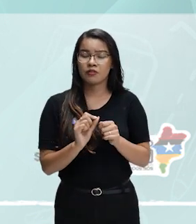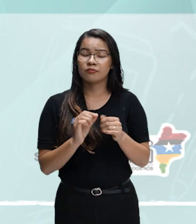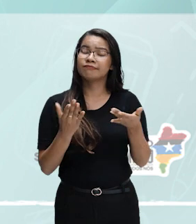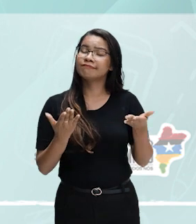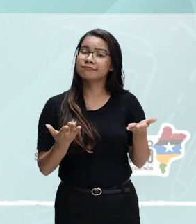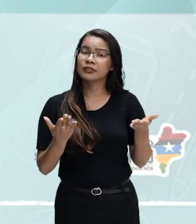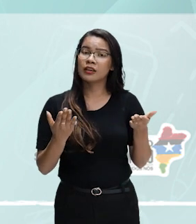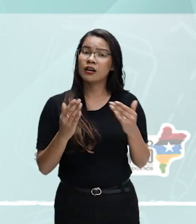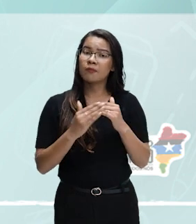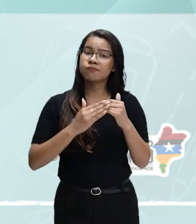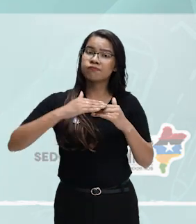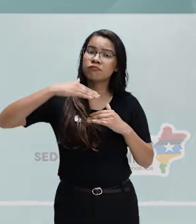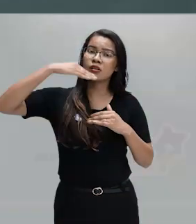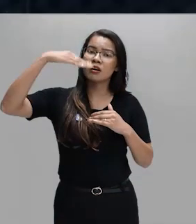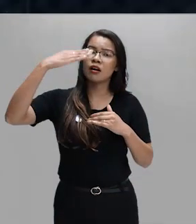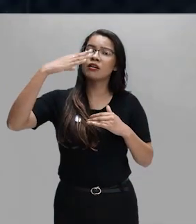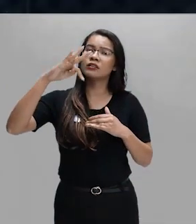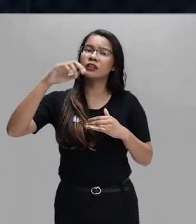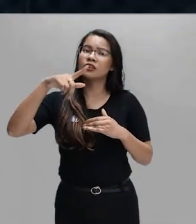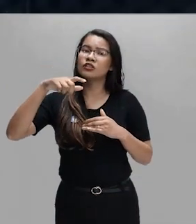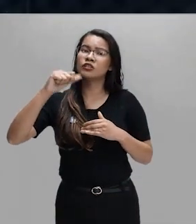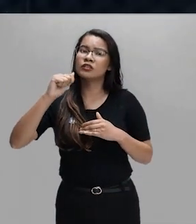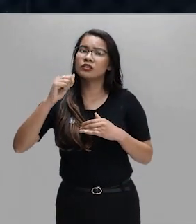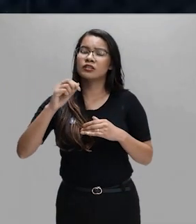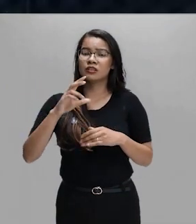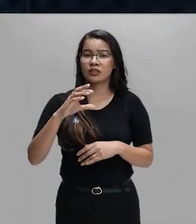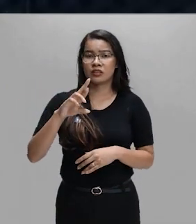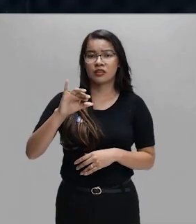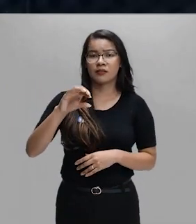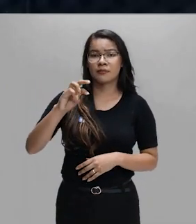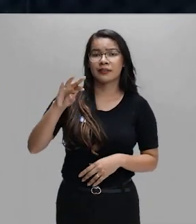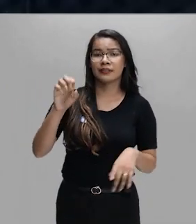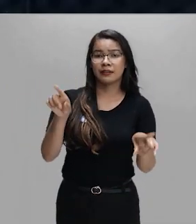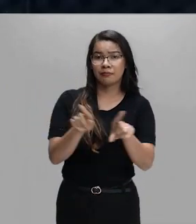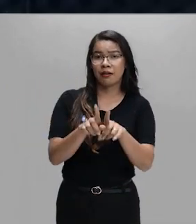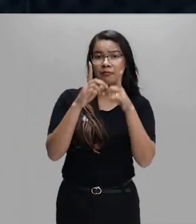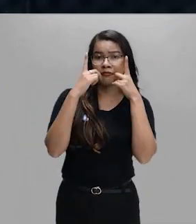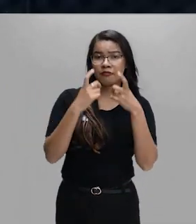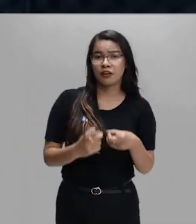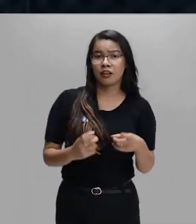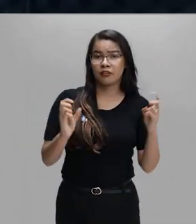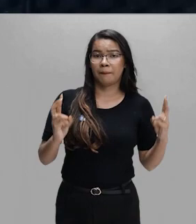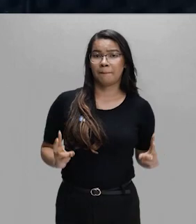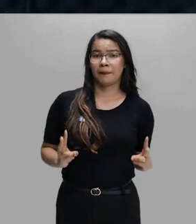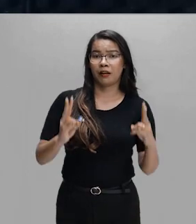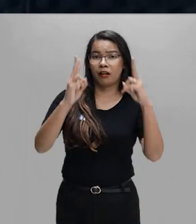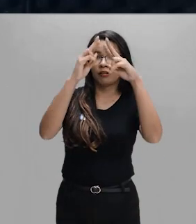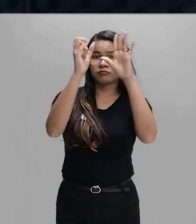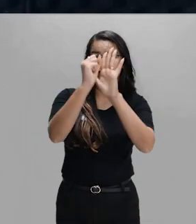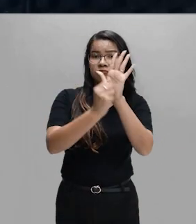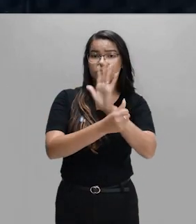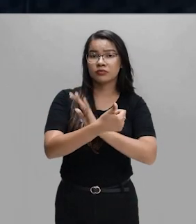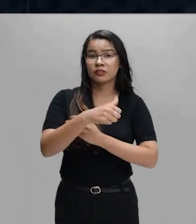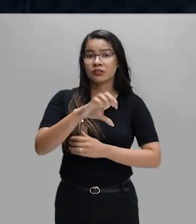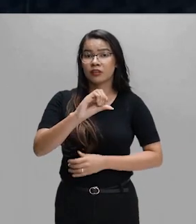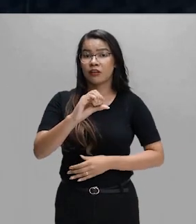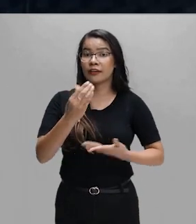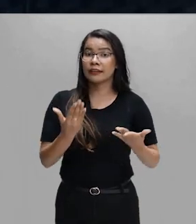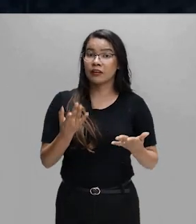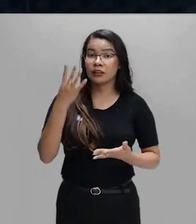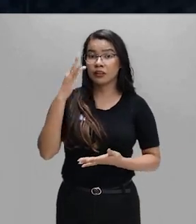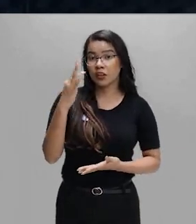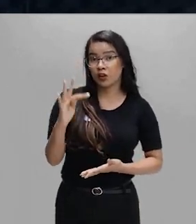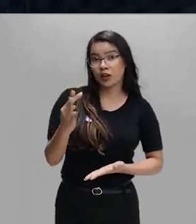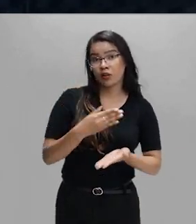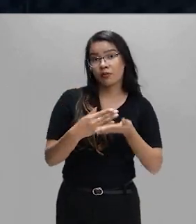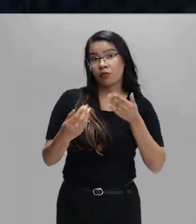que aumentasse a taxa de criminalidade e violência em Paris no século XIX. Então essa teoria surgiu